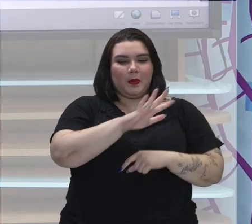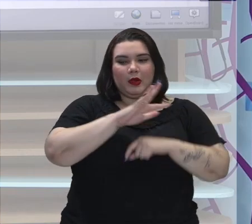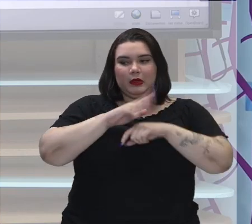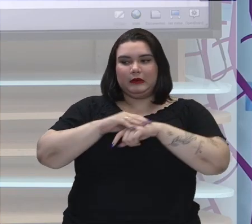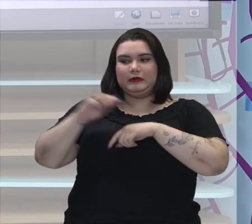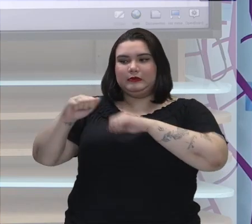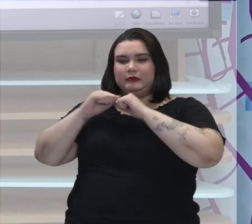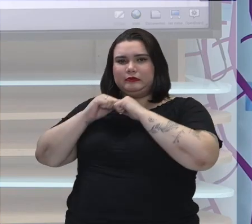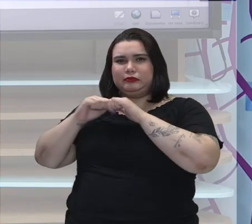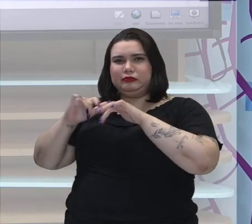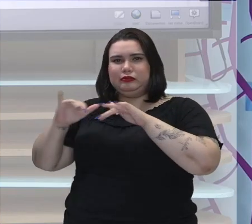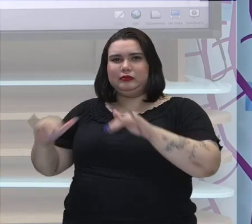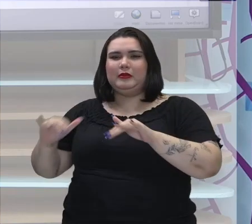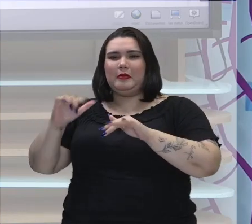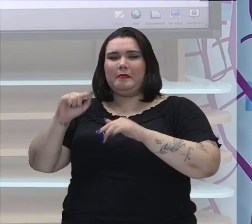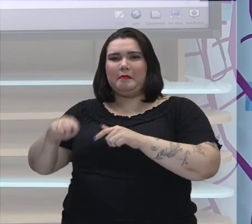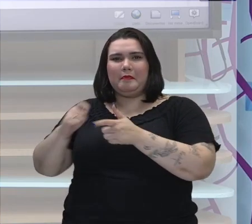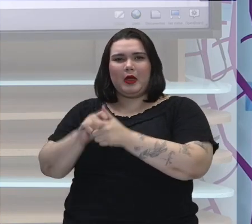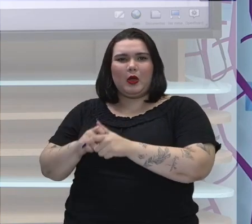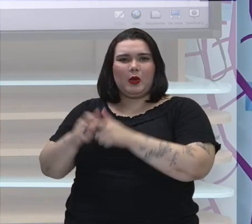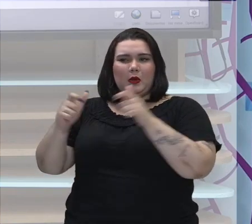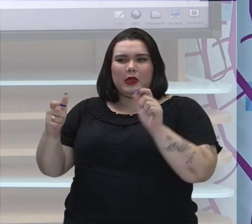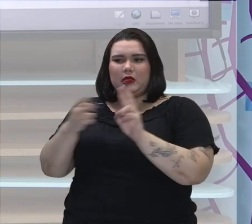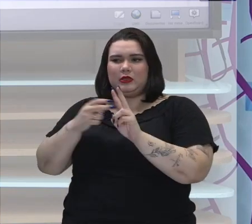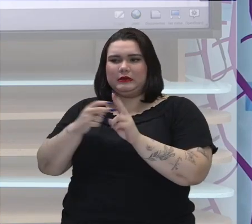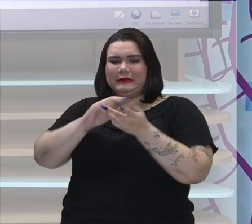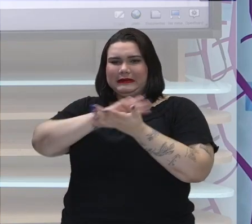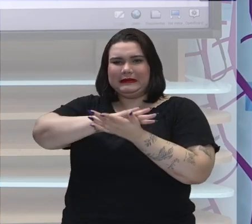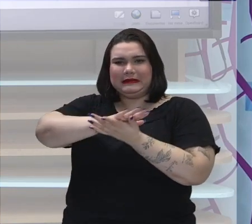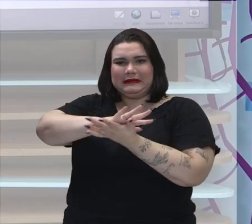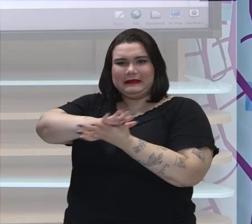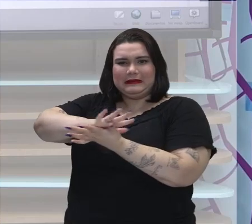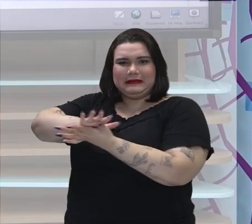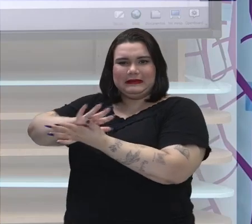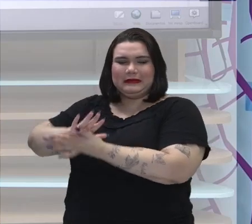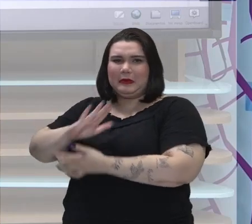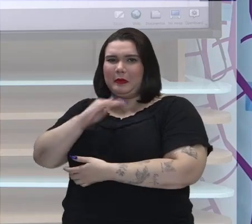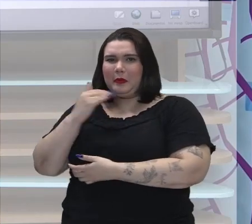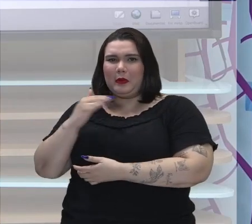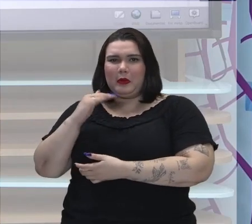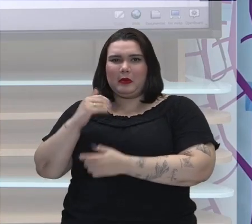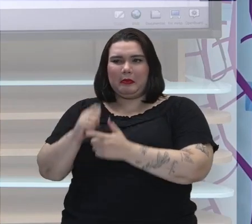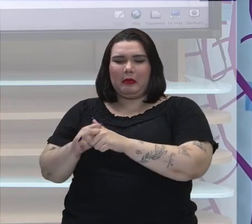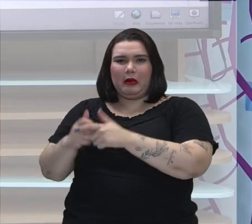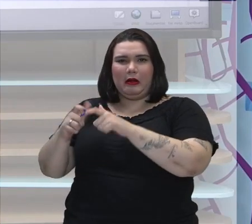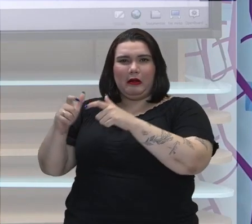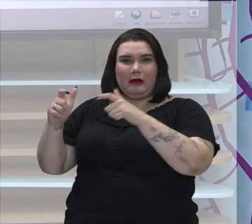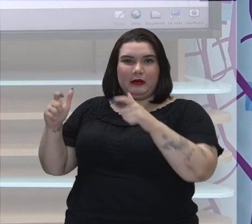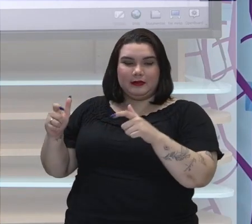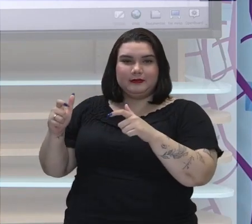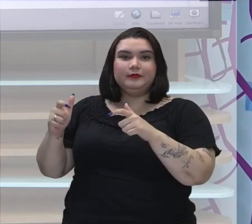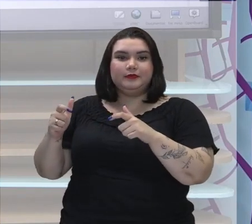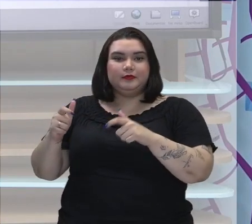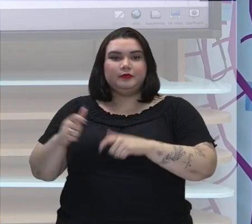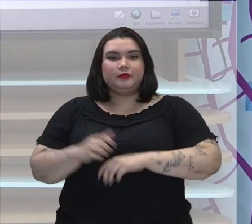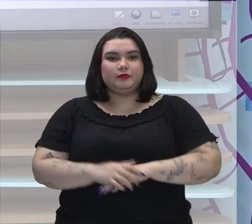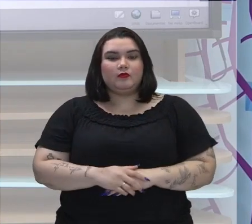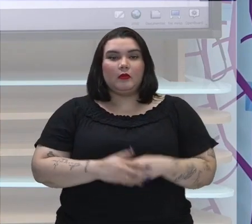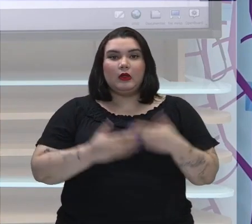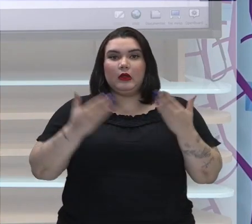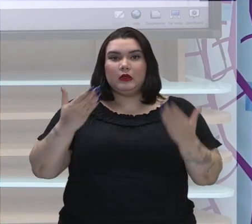dizimaram, né, centenas e milhares de indígenas. Então, dentro dessa lógica escravista, ela